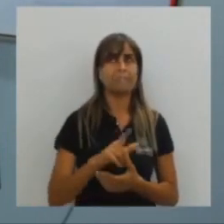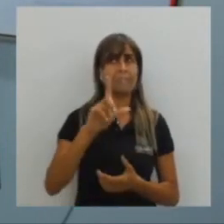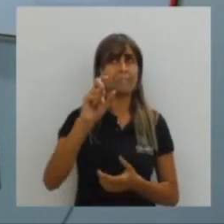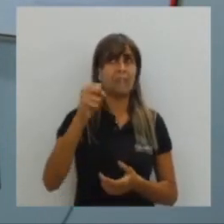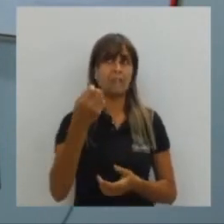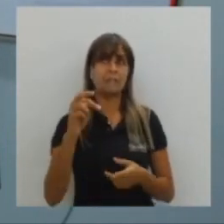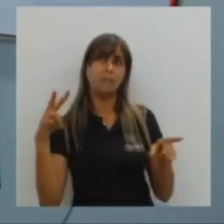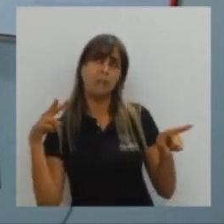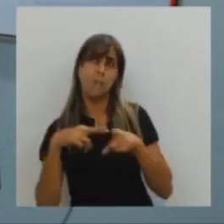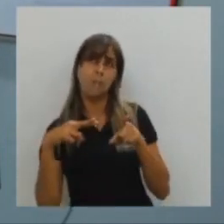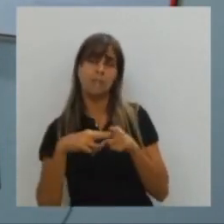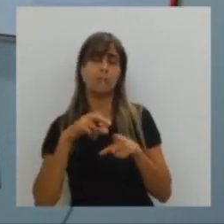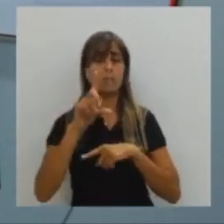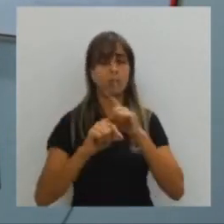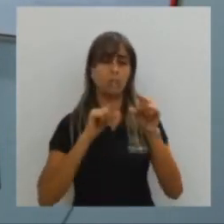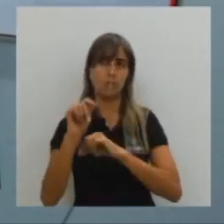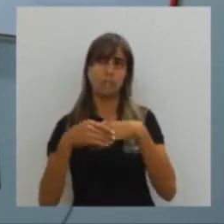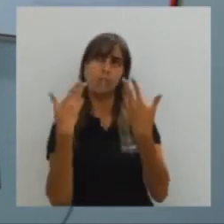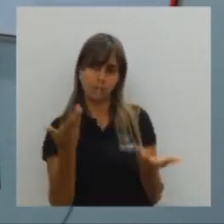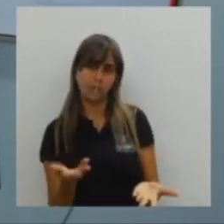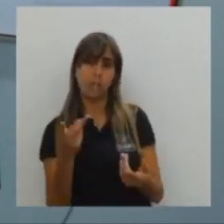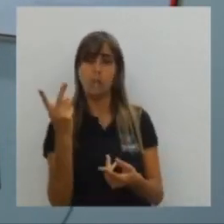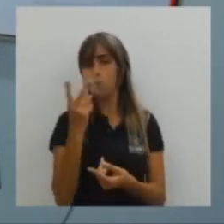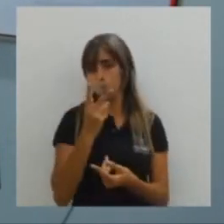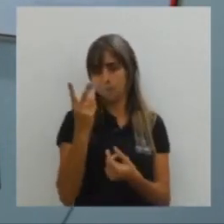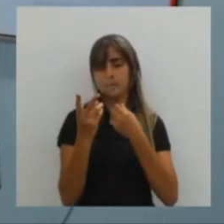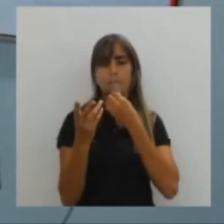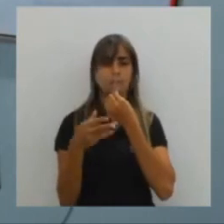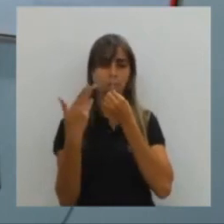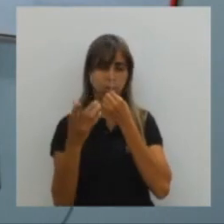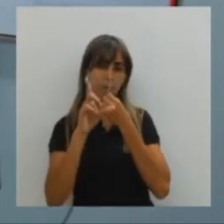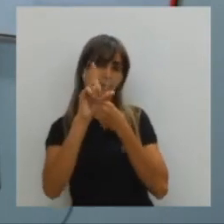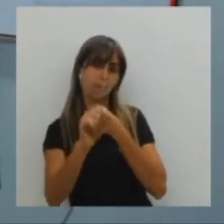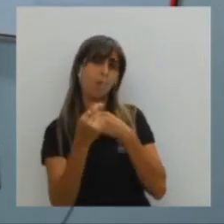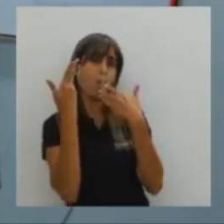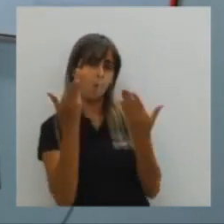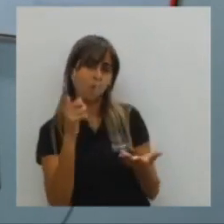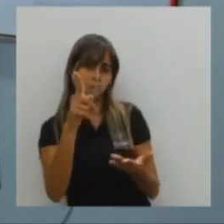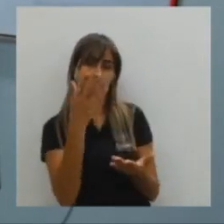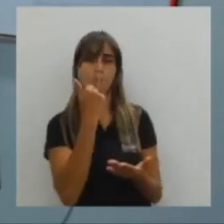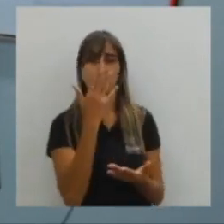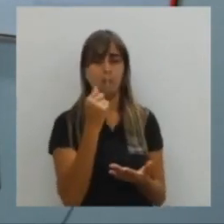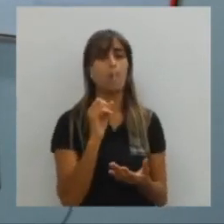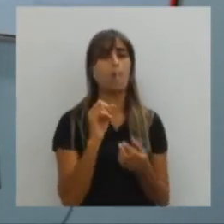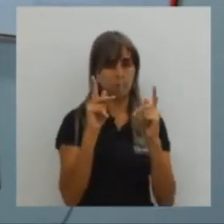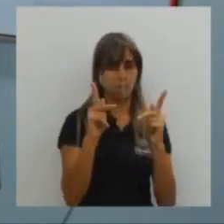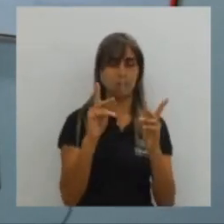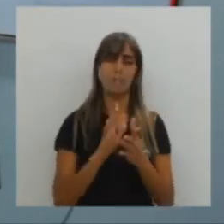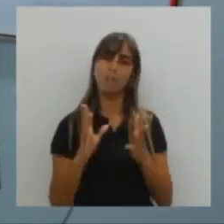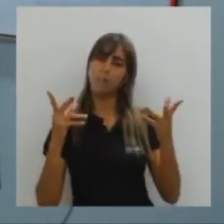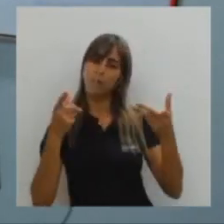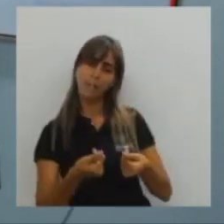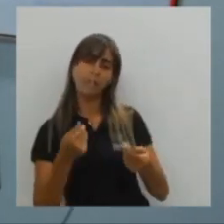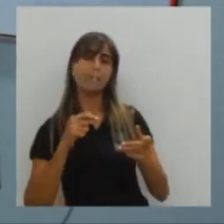ou pizza? Eu estou te dando uma escolha aí, limitada, tá certo? Das duas opções, né, você vai ter que me dizer qual que você comeu, tá certo? Então, todas